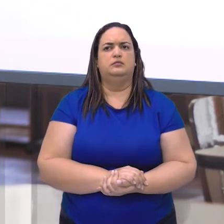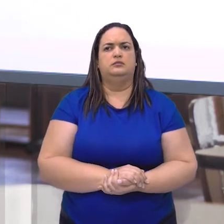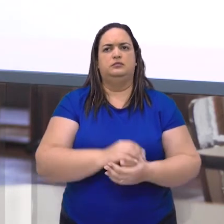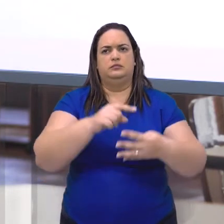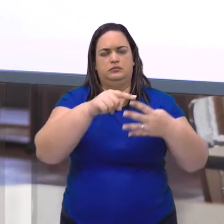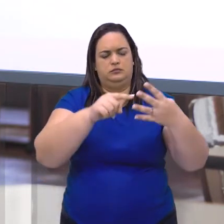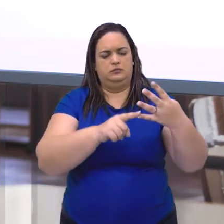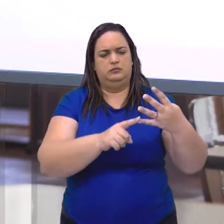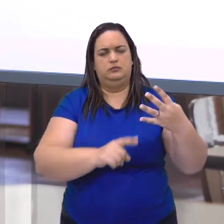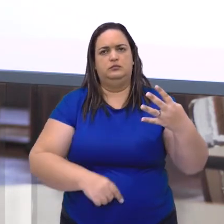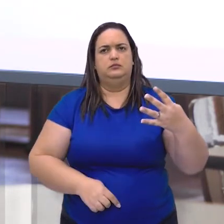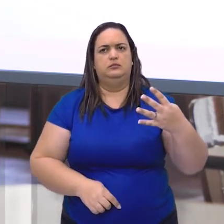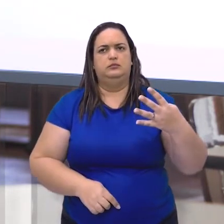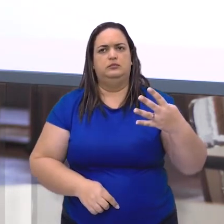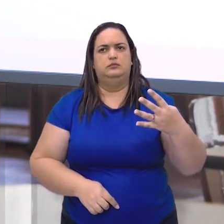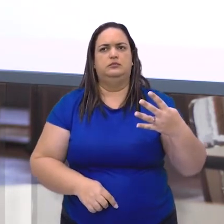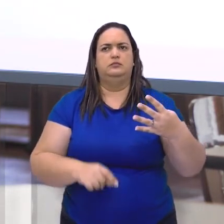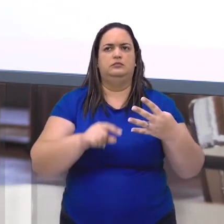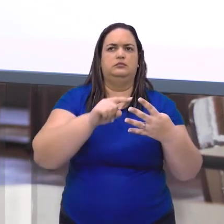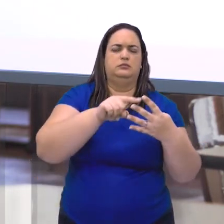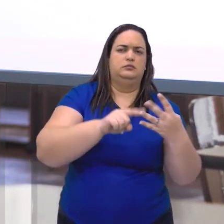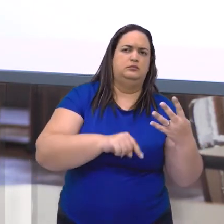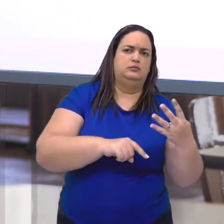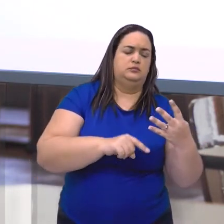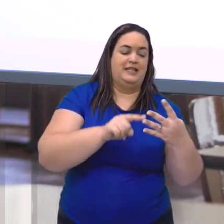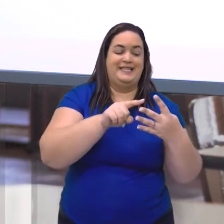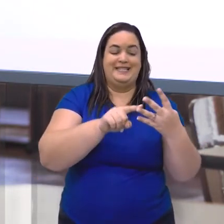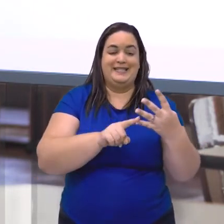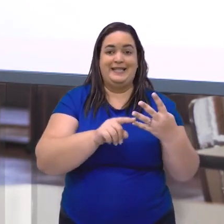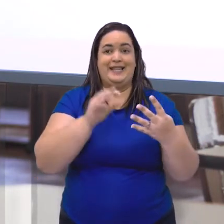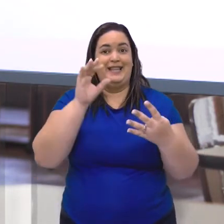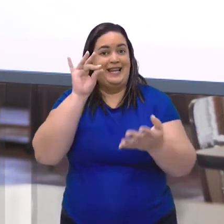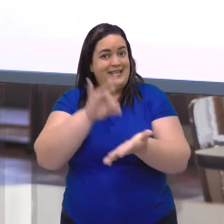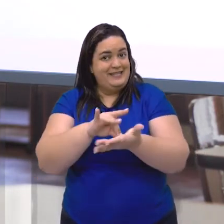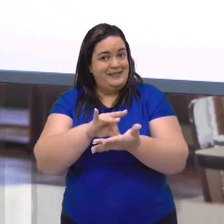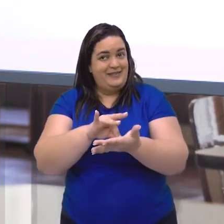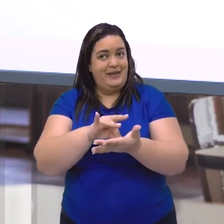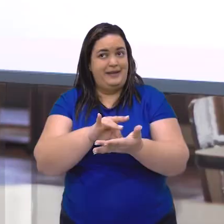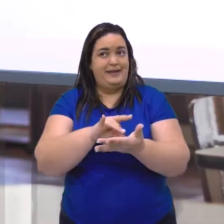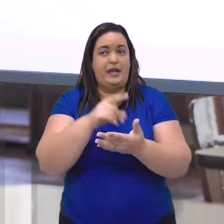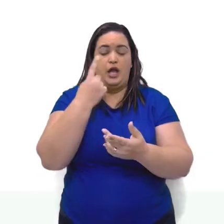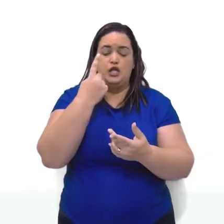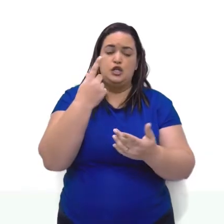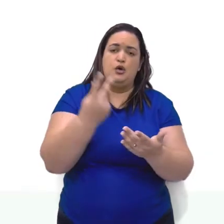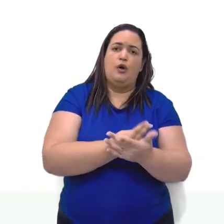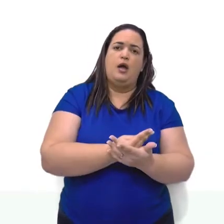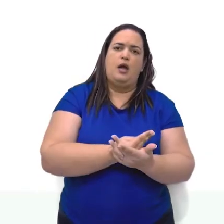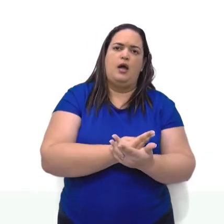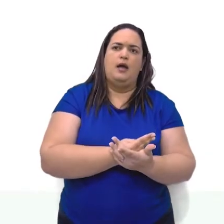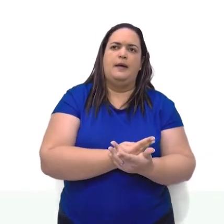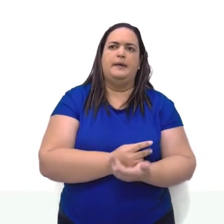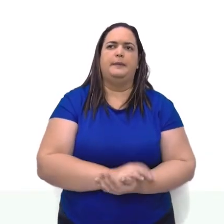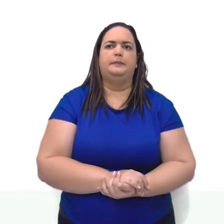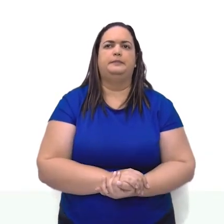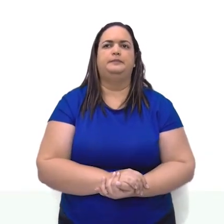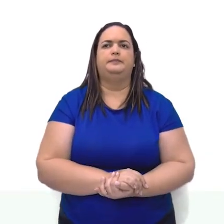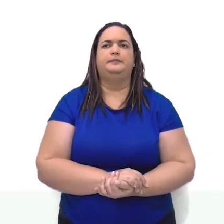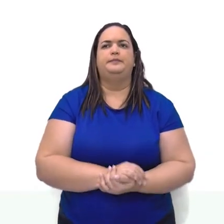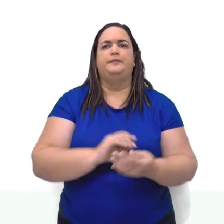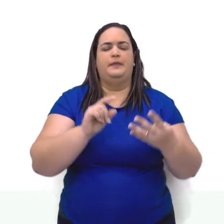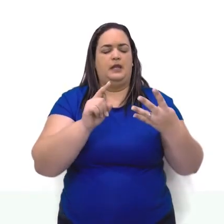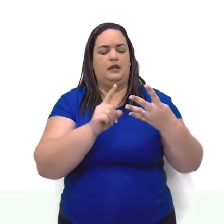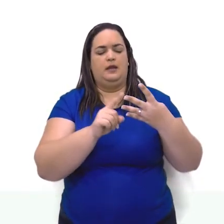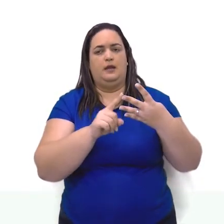3 alternativas que eram verídicas, né? As azuis que estão aí, né? Divulgar vários tipos de